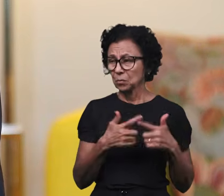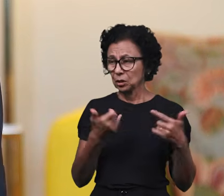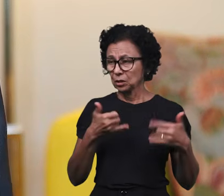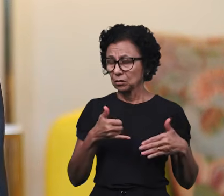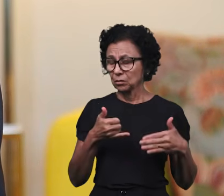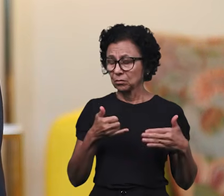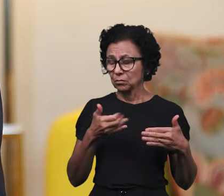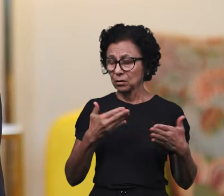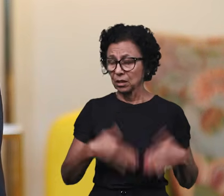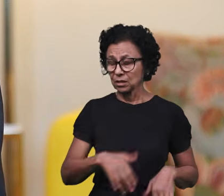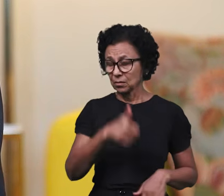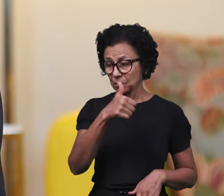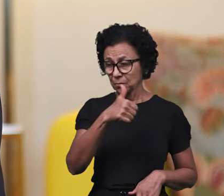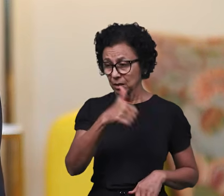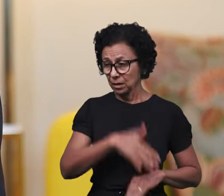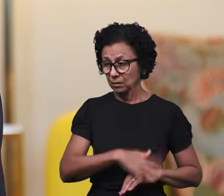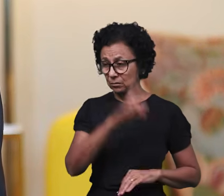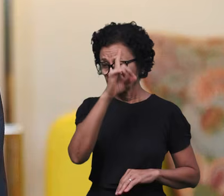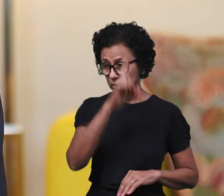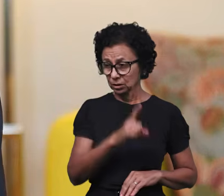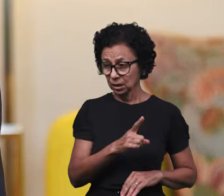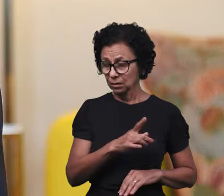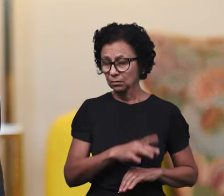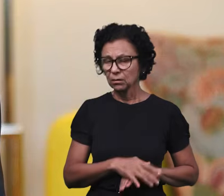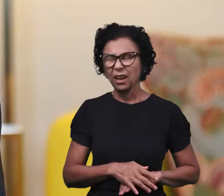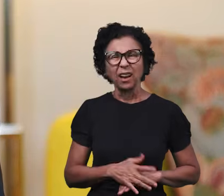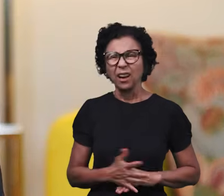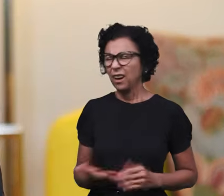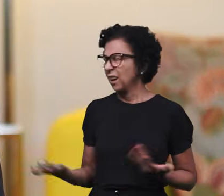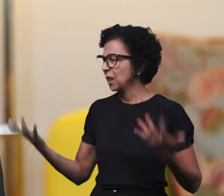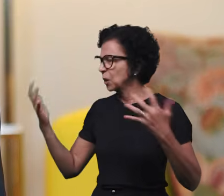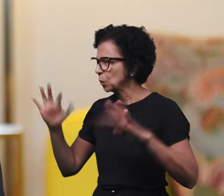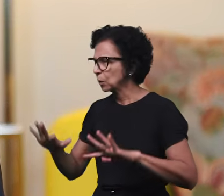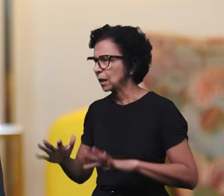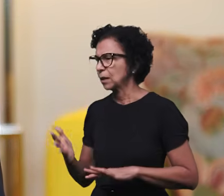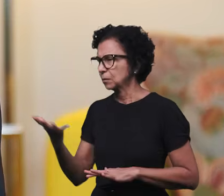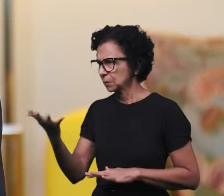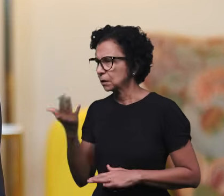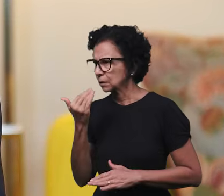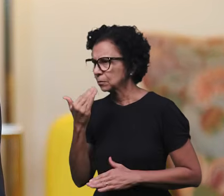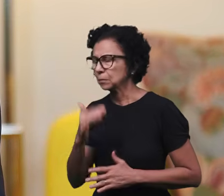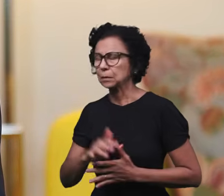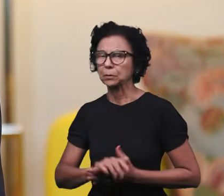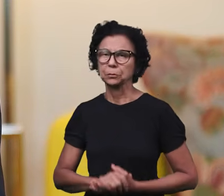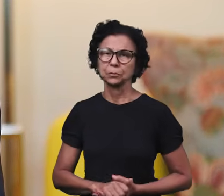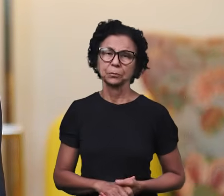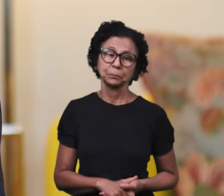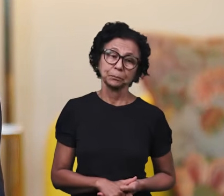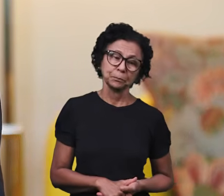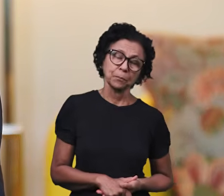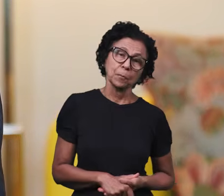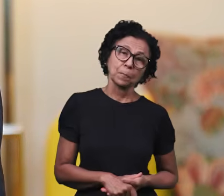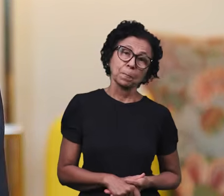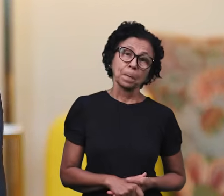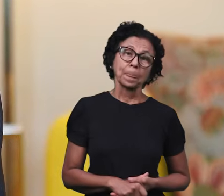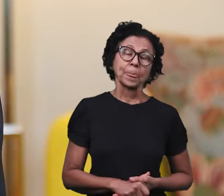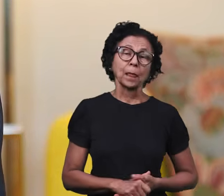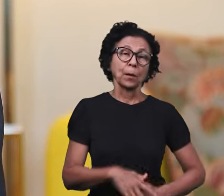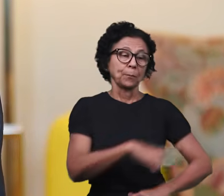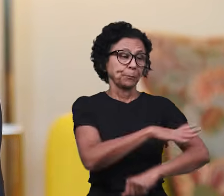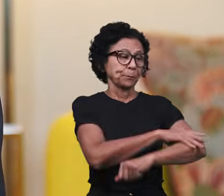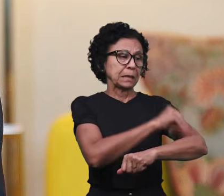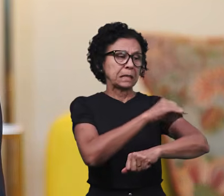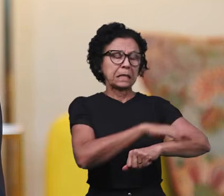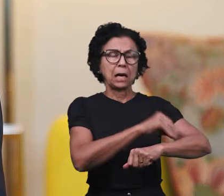E a partir daquele momento, as coisas começaram a ficar diferentes para aqueles dois irmãos. Esaú tinha uma vida